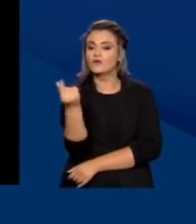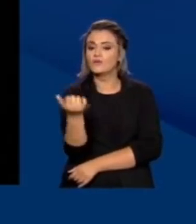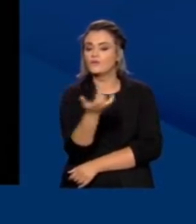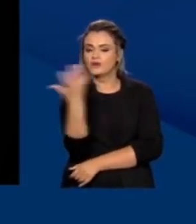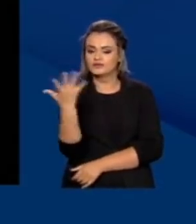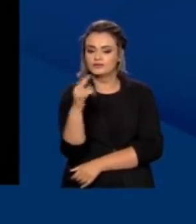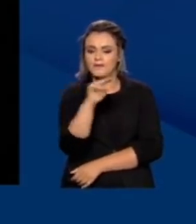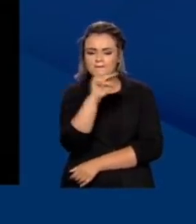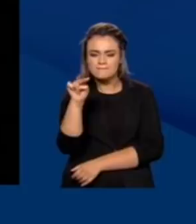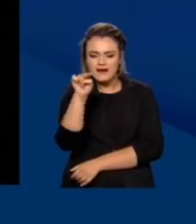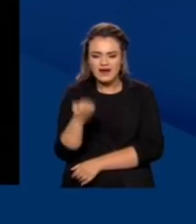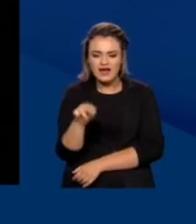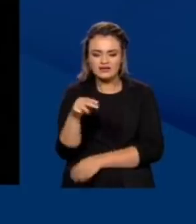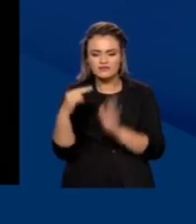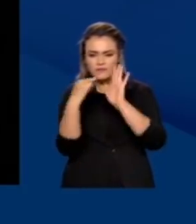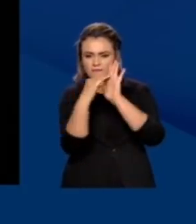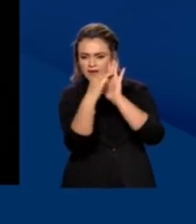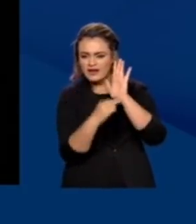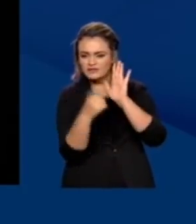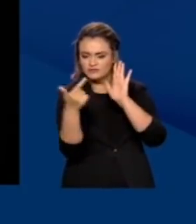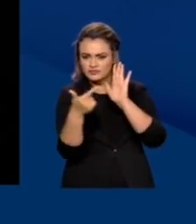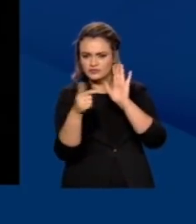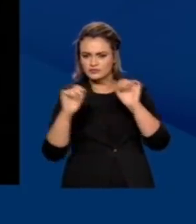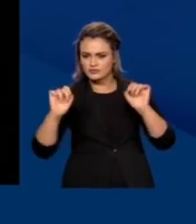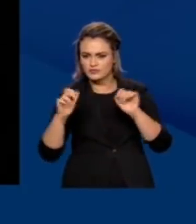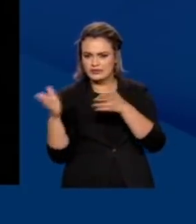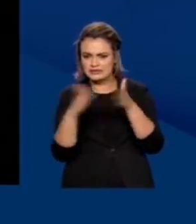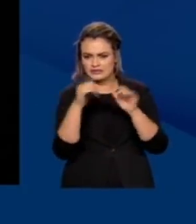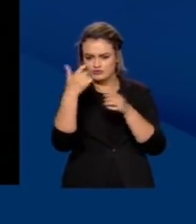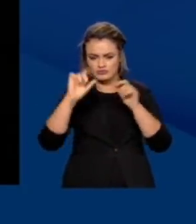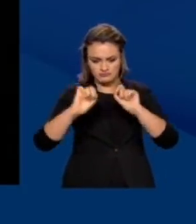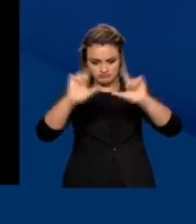segundo parágrafo, que está ampliado no próximo slide.